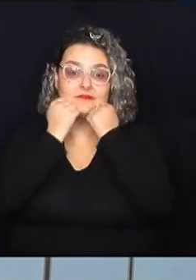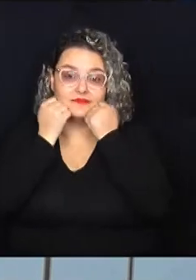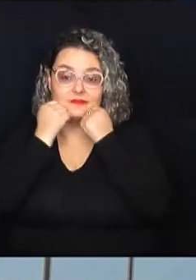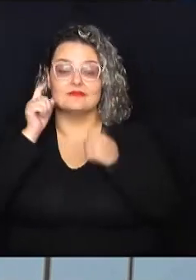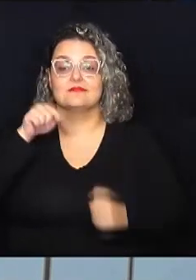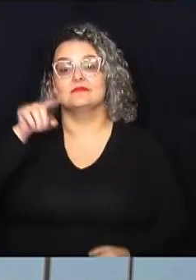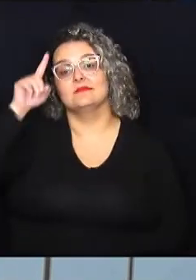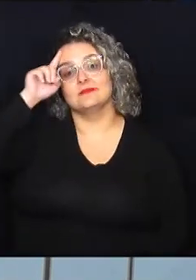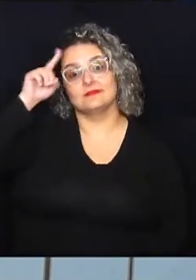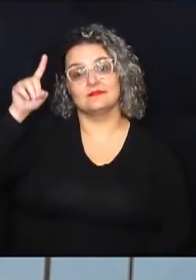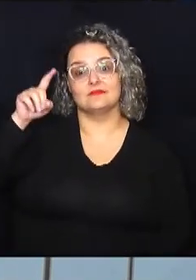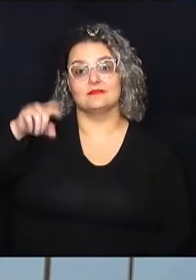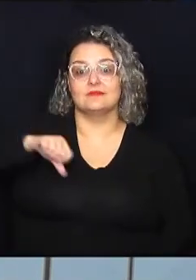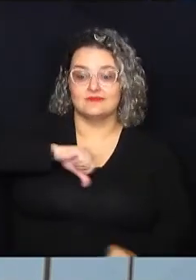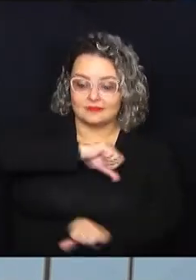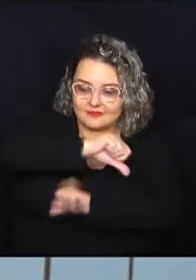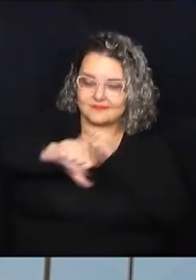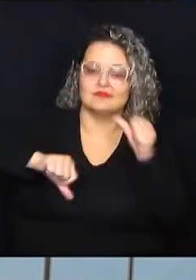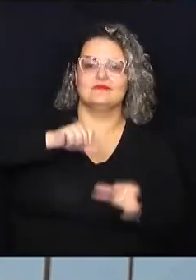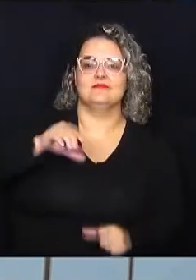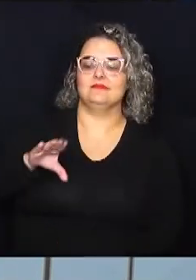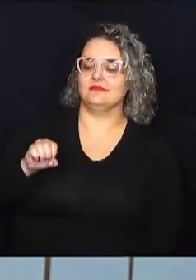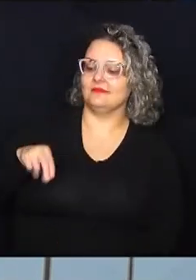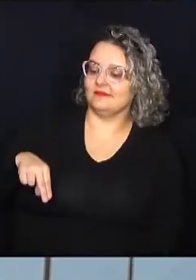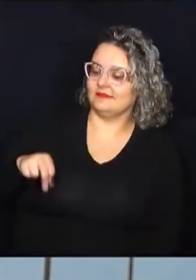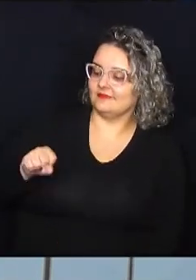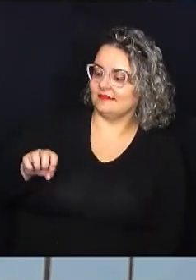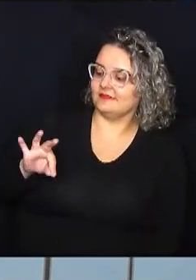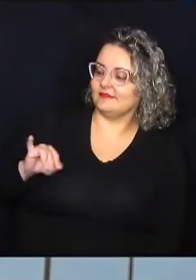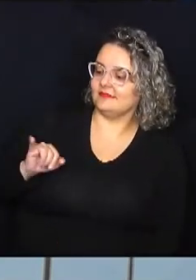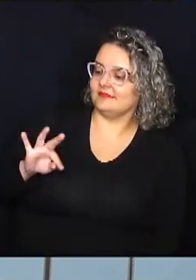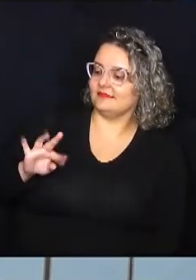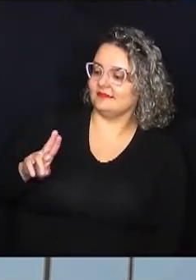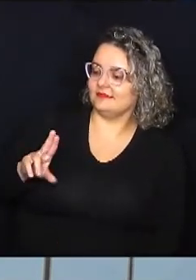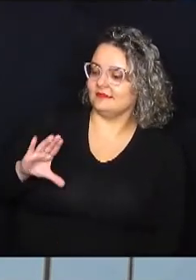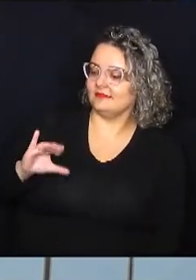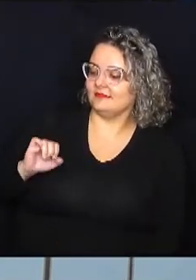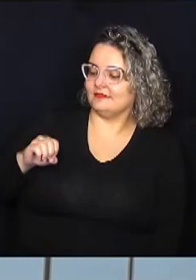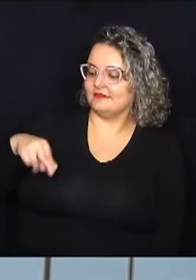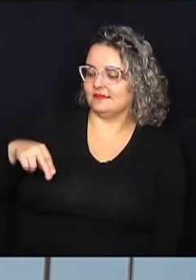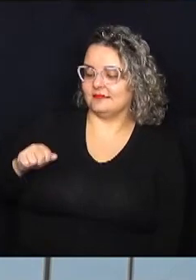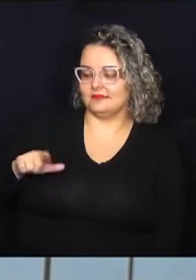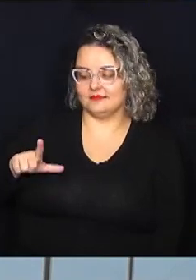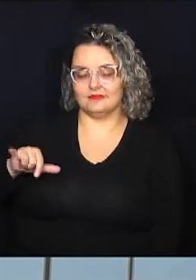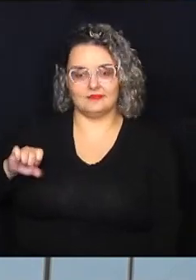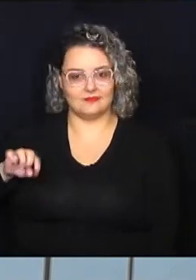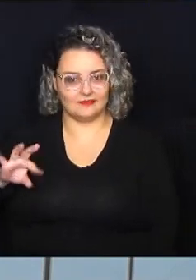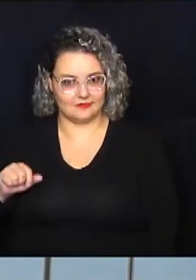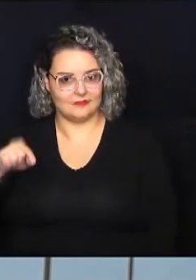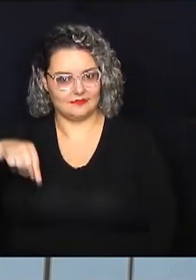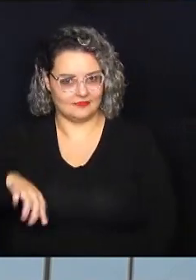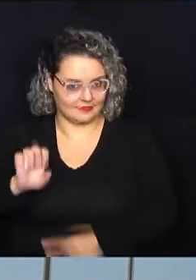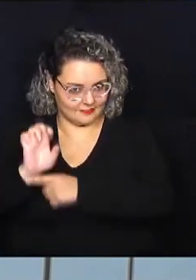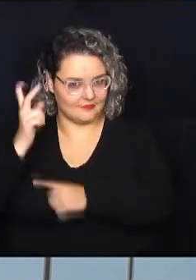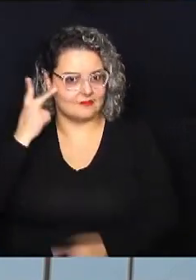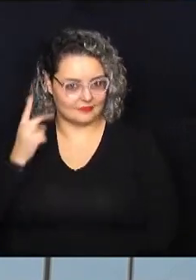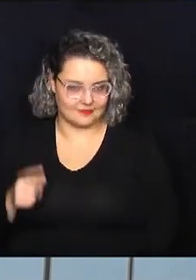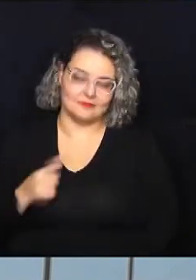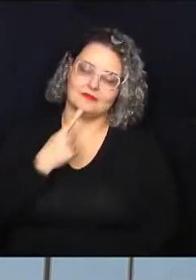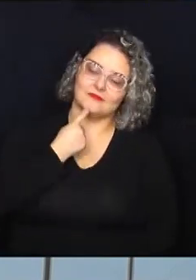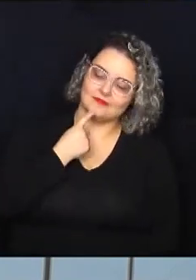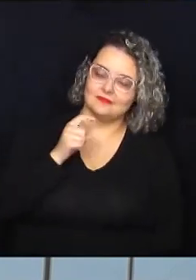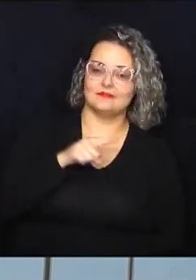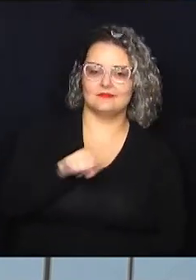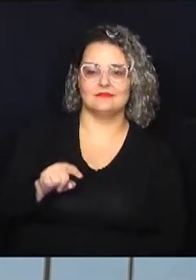da Revolução Constitucionalista que é feriado no estado de São Paulo em tese e tradicionalmente acontece